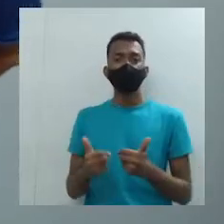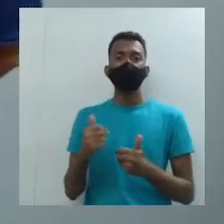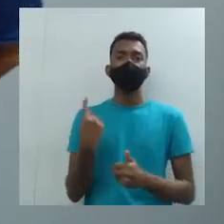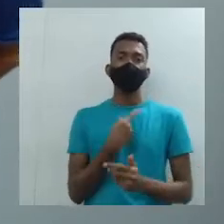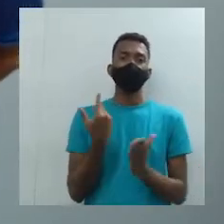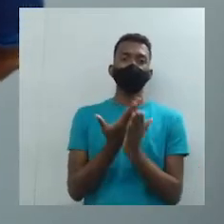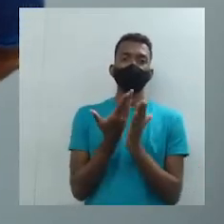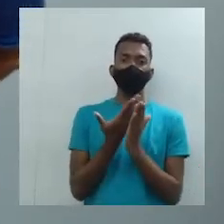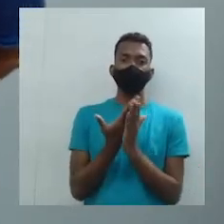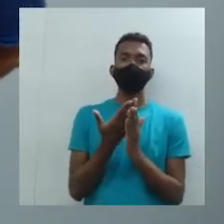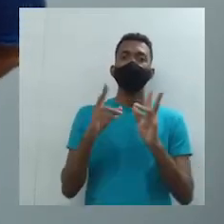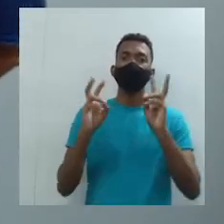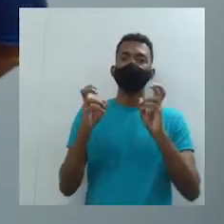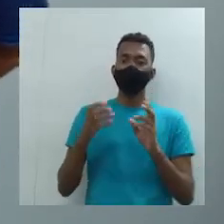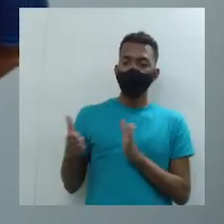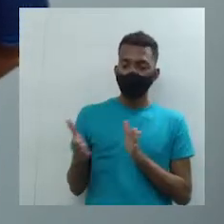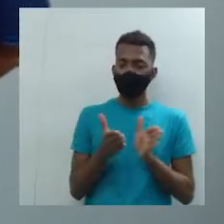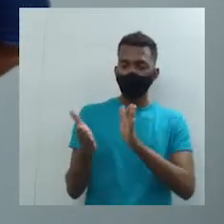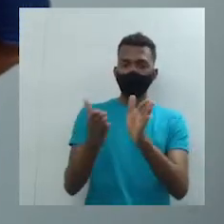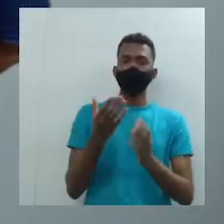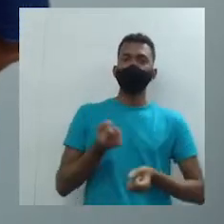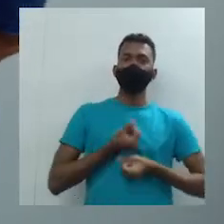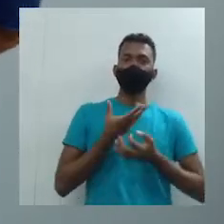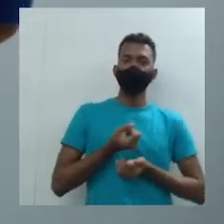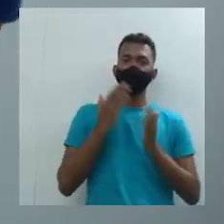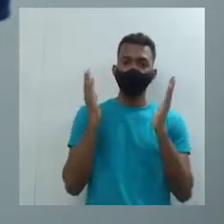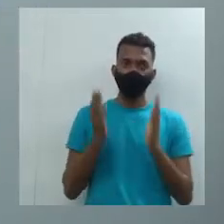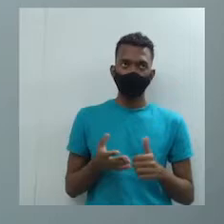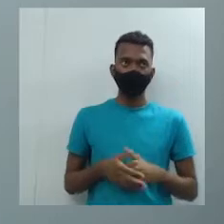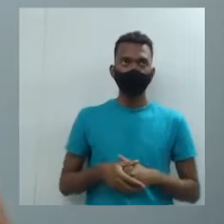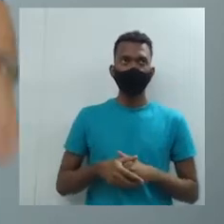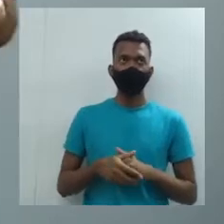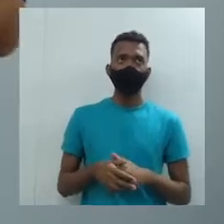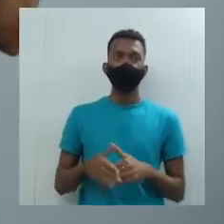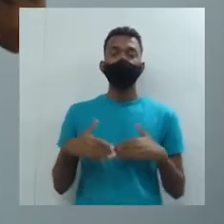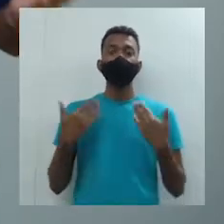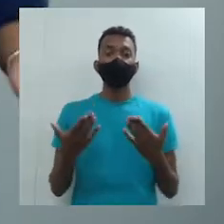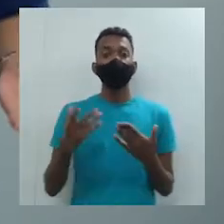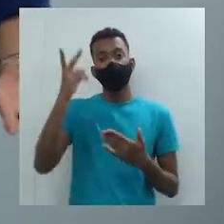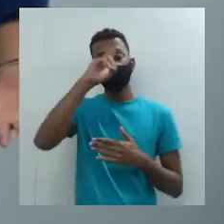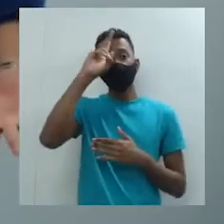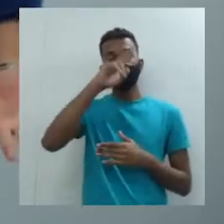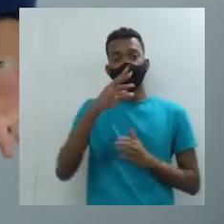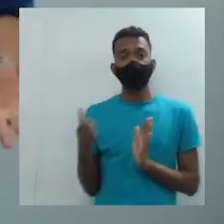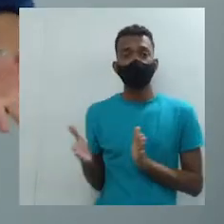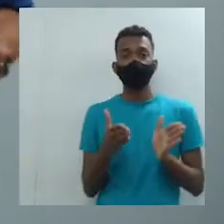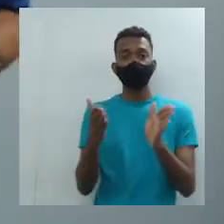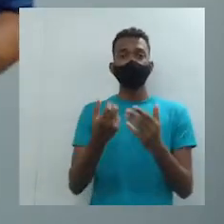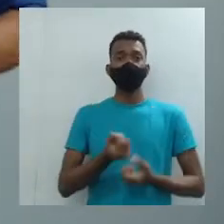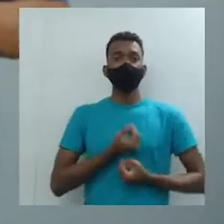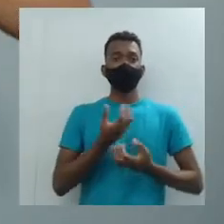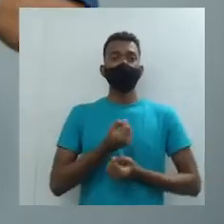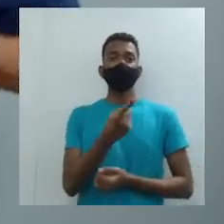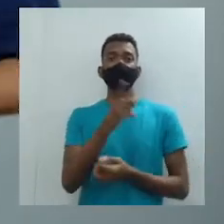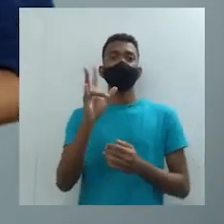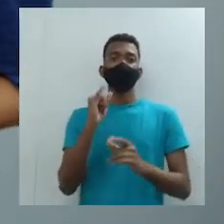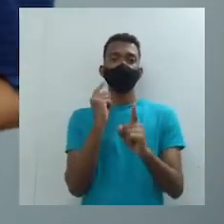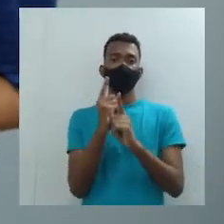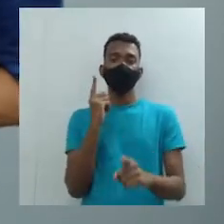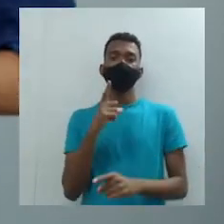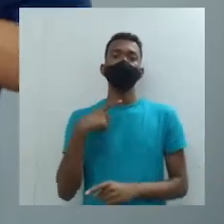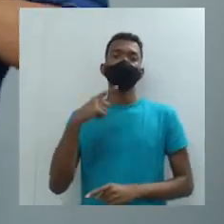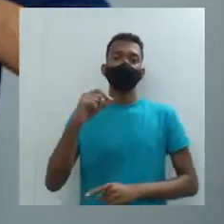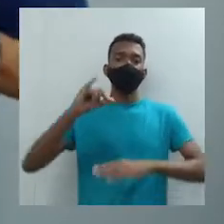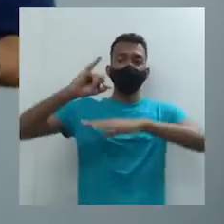participar, conhecer esse circuito da poesia, né? Exatamente. Lembrar que o circuito da poesia, você vai encontrar o quê? Estátuas,